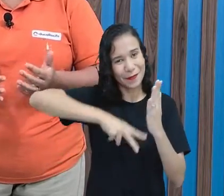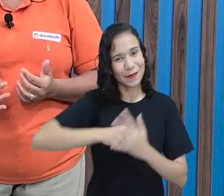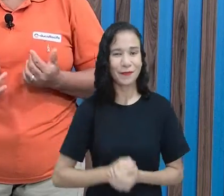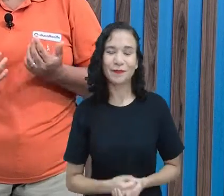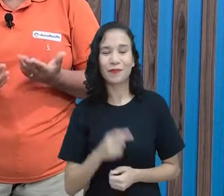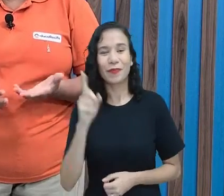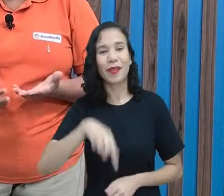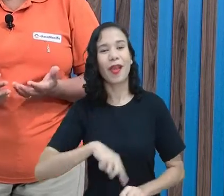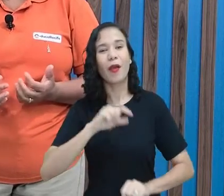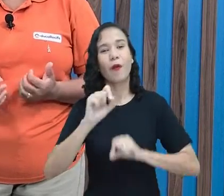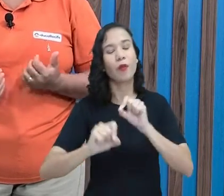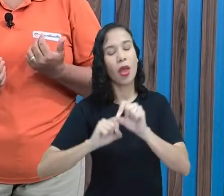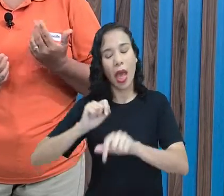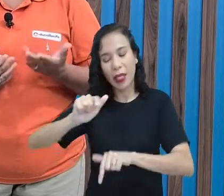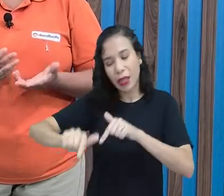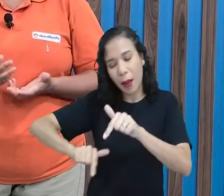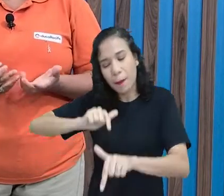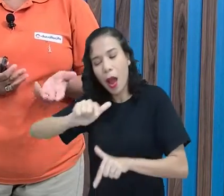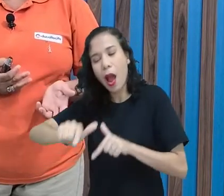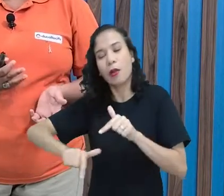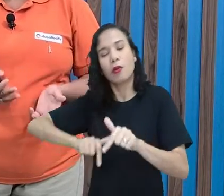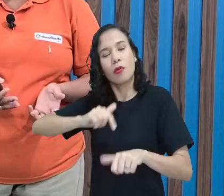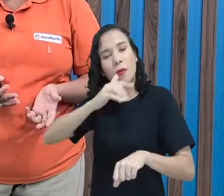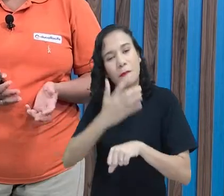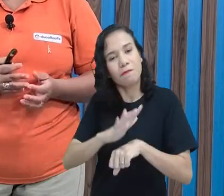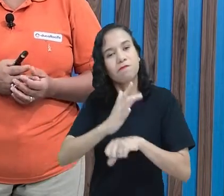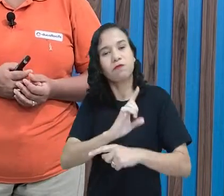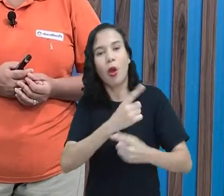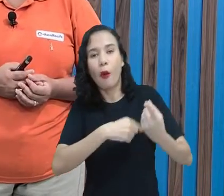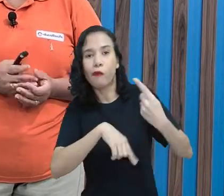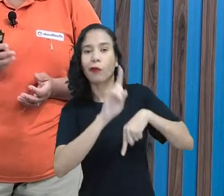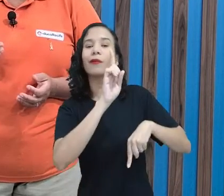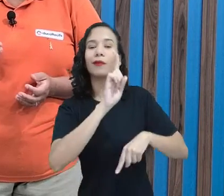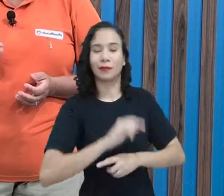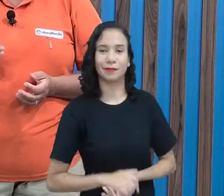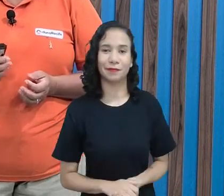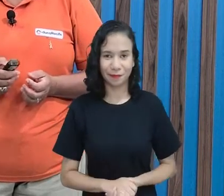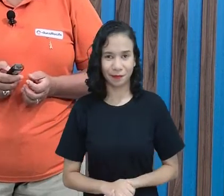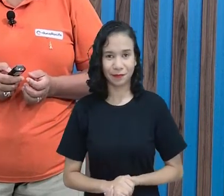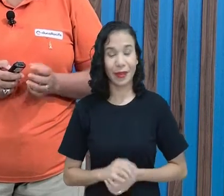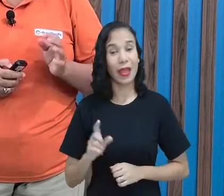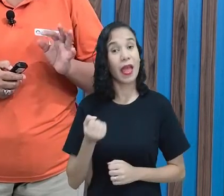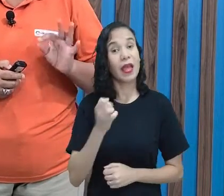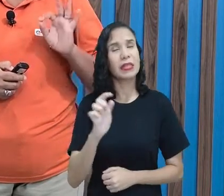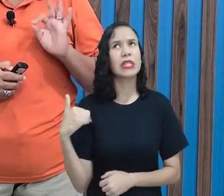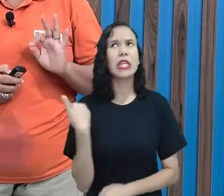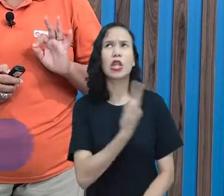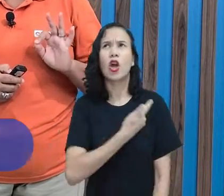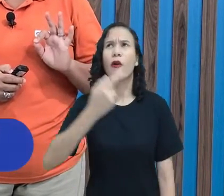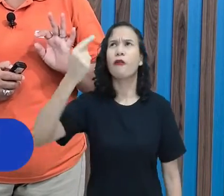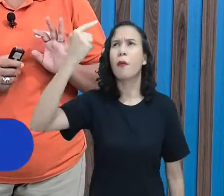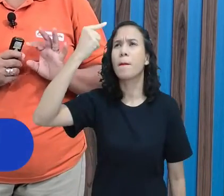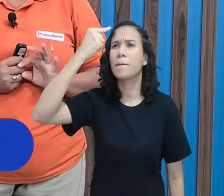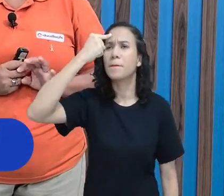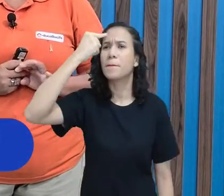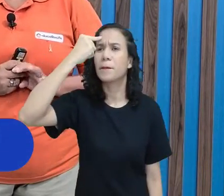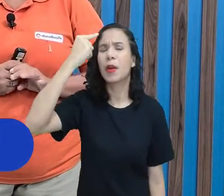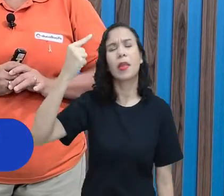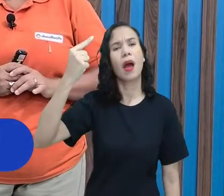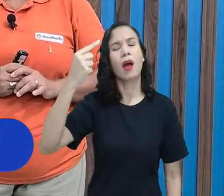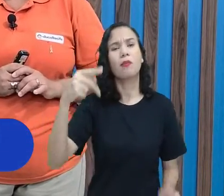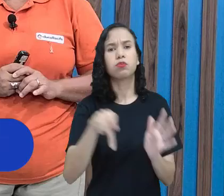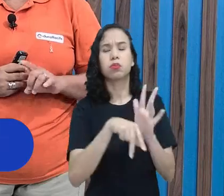Essa questão do trabalho e da realização. Ó, se a gente parar para pensar